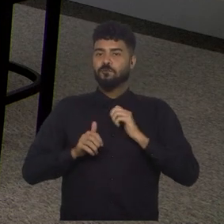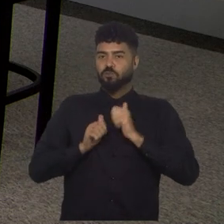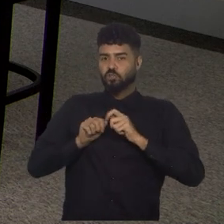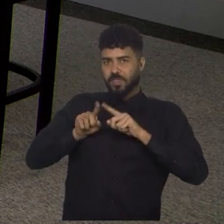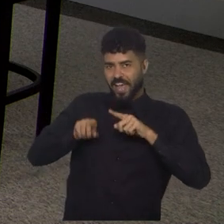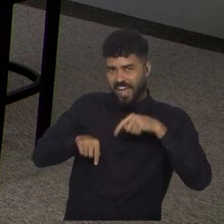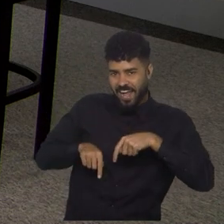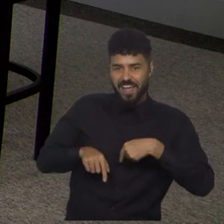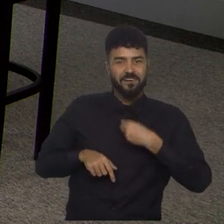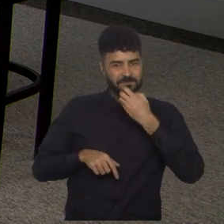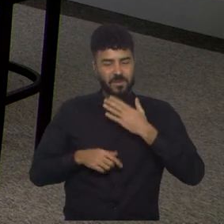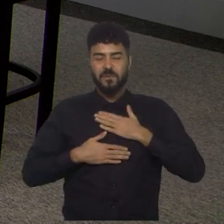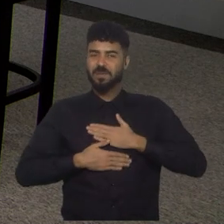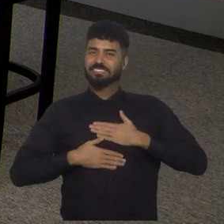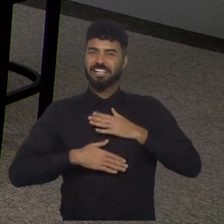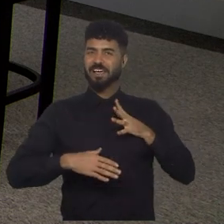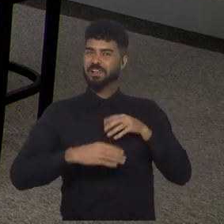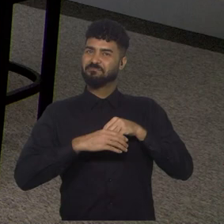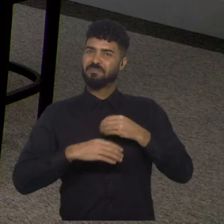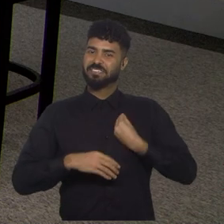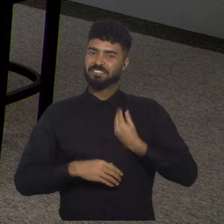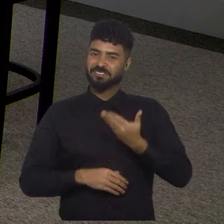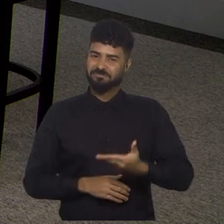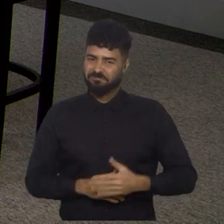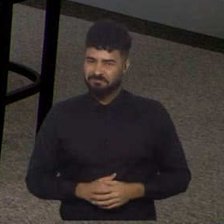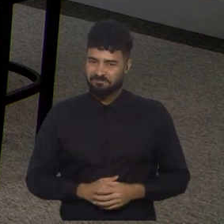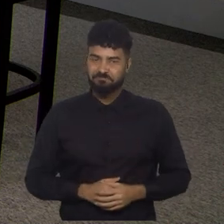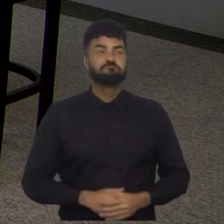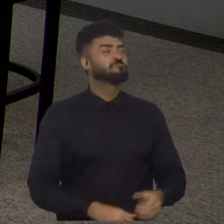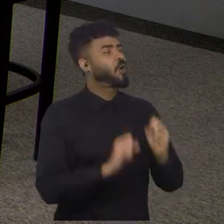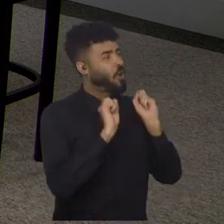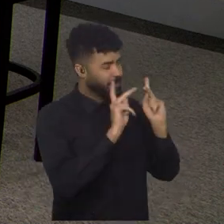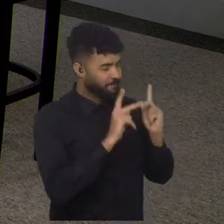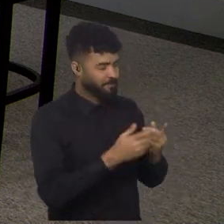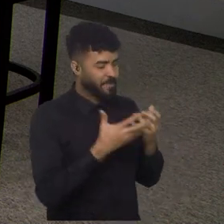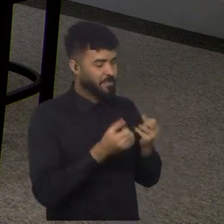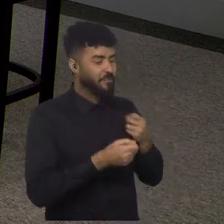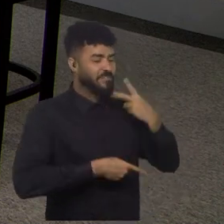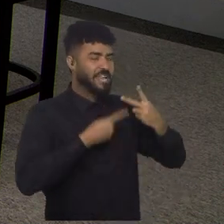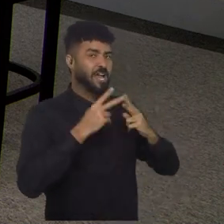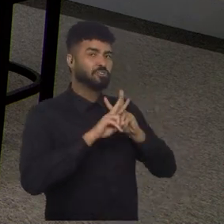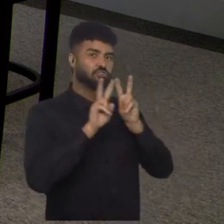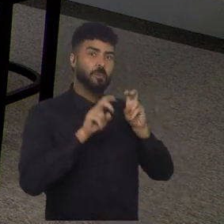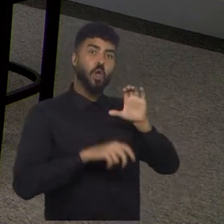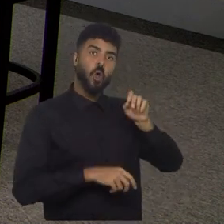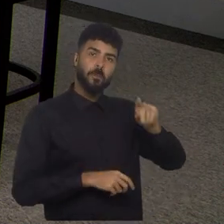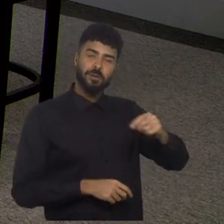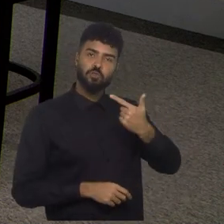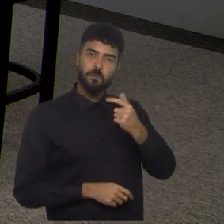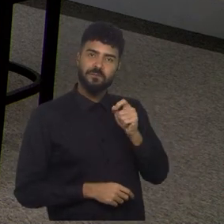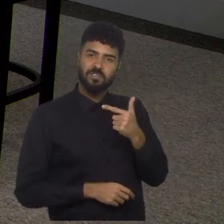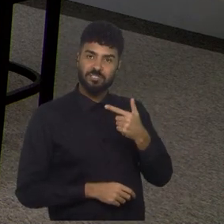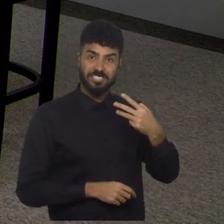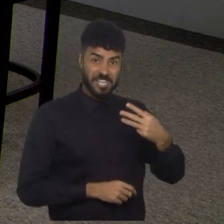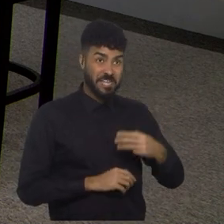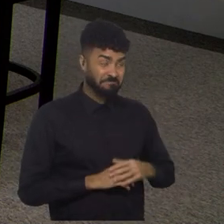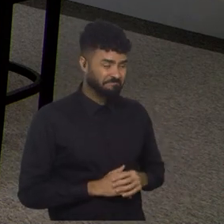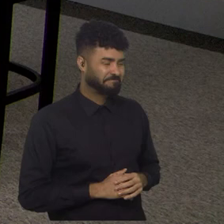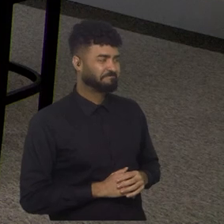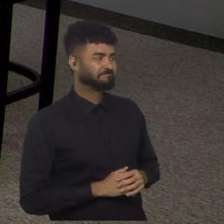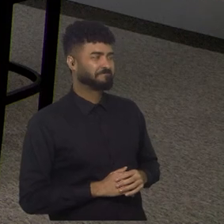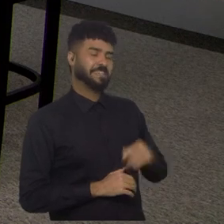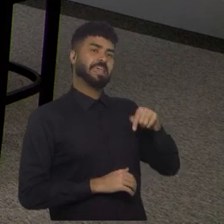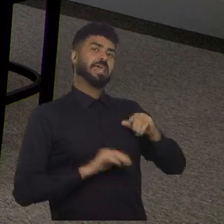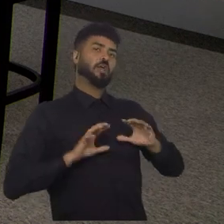desse timaço também. Beleza, simbora então falar de Copa de 2023. Bom,